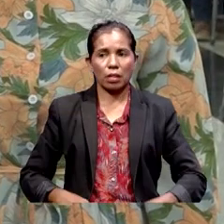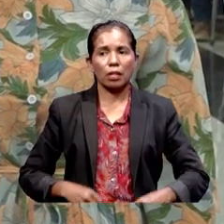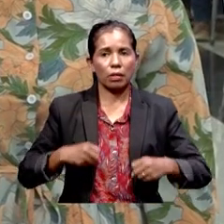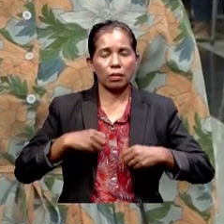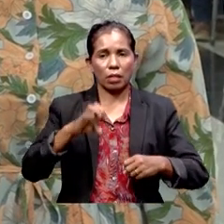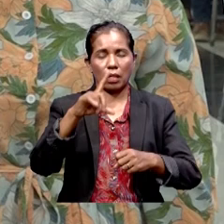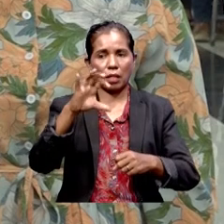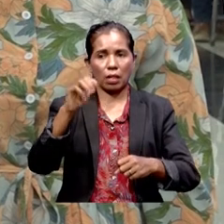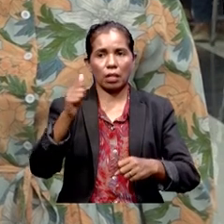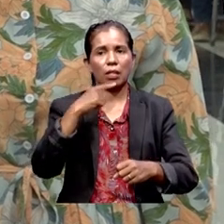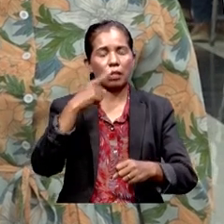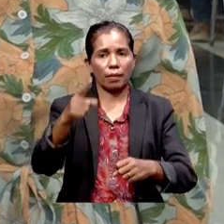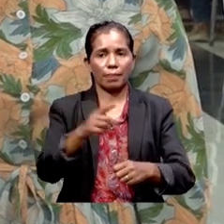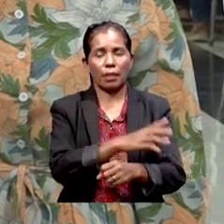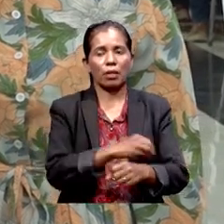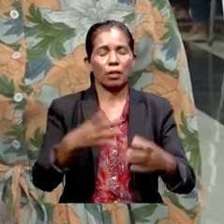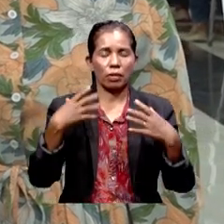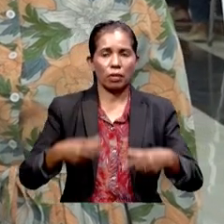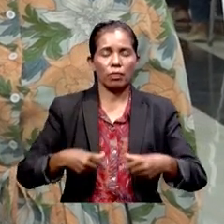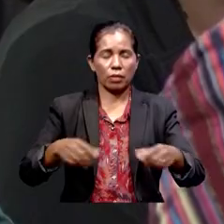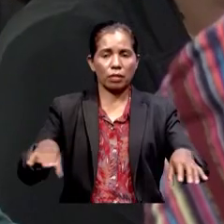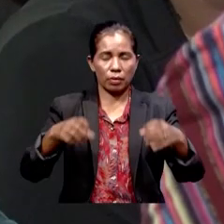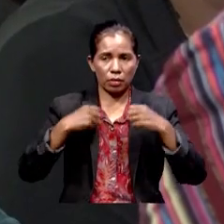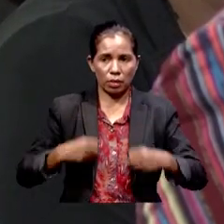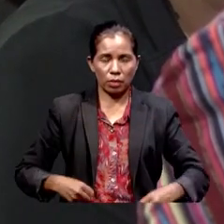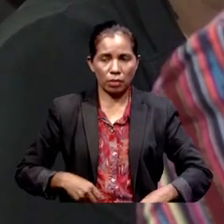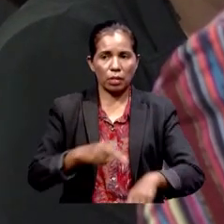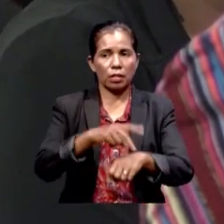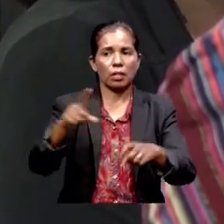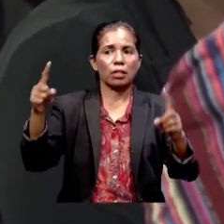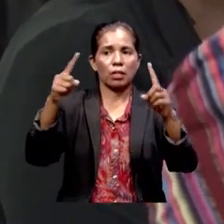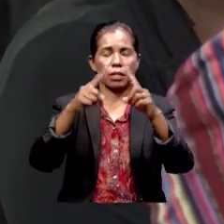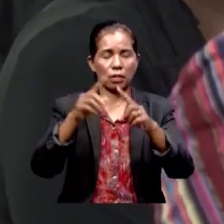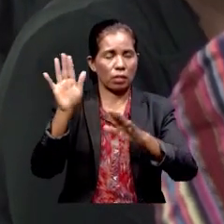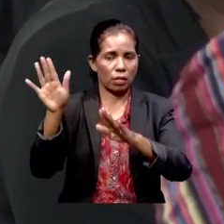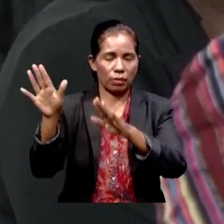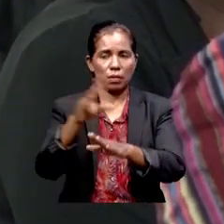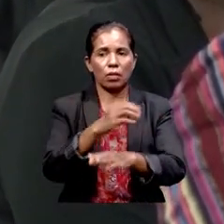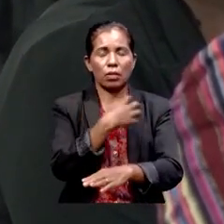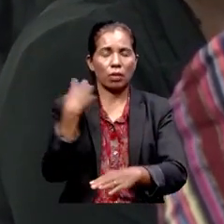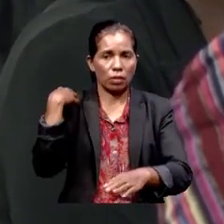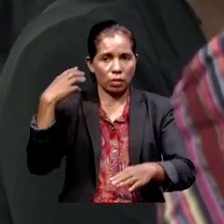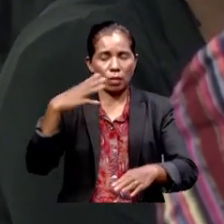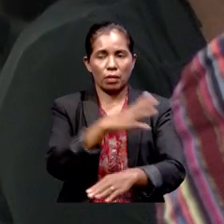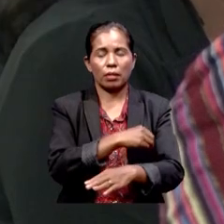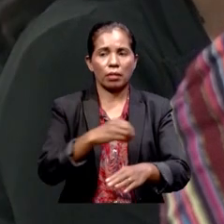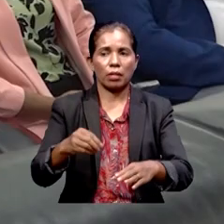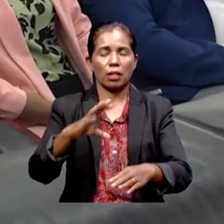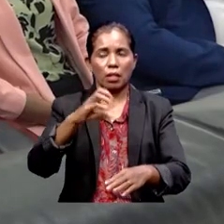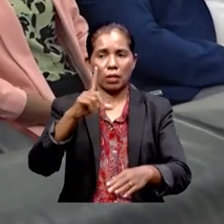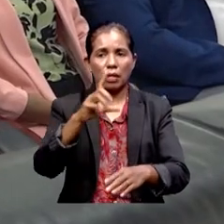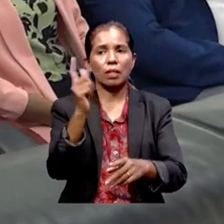Reis Amaral Ateten, nomeação, né, onde a Força de Serviço de Saúde, Nien, e a nível nacional, to e a área rural, e edifício Palácio das Cinzas que é